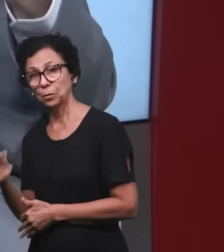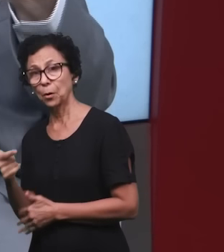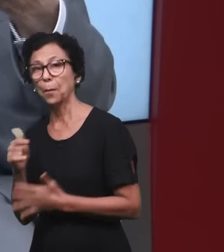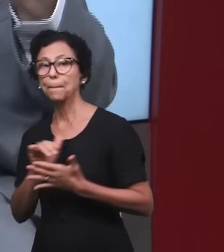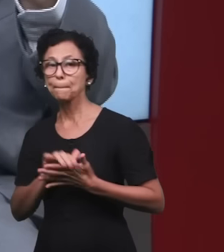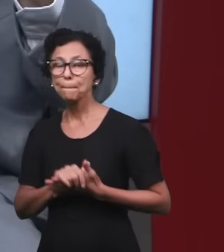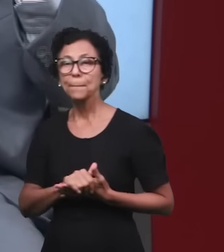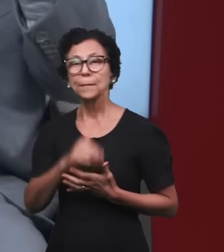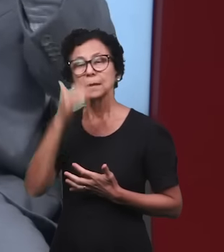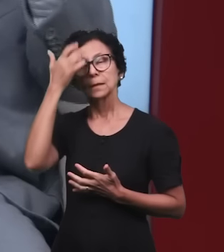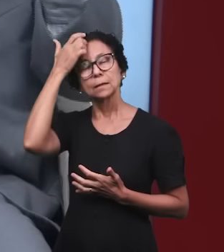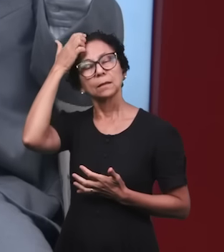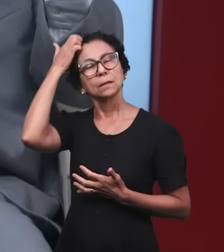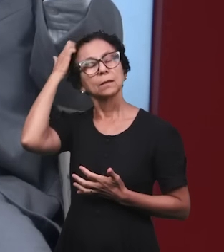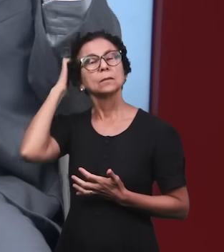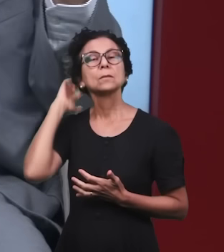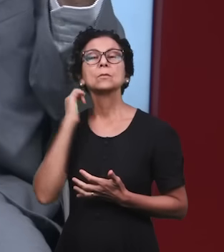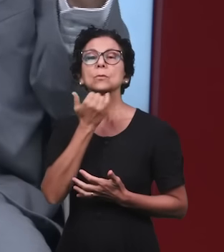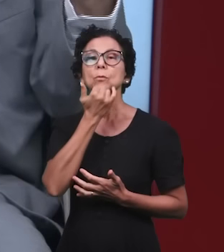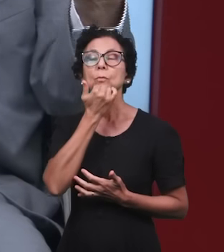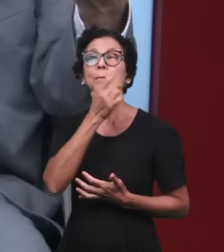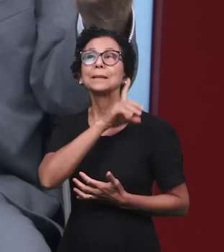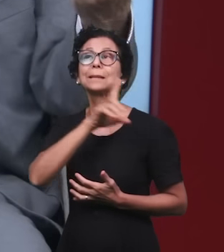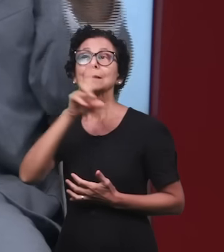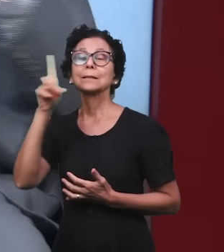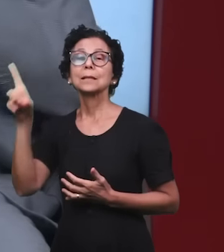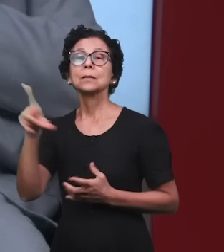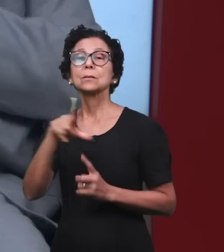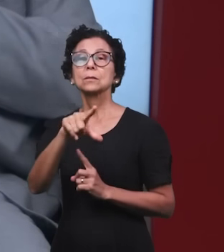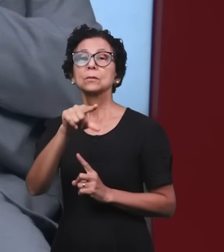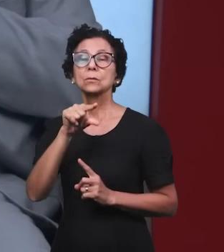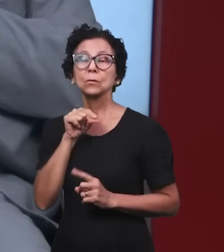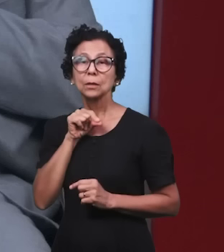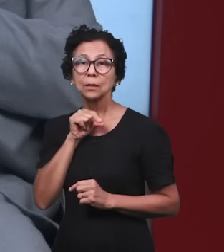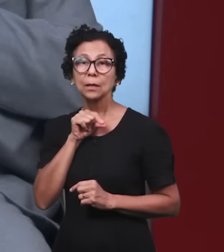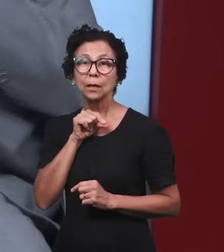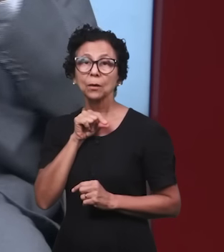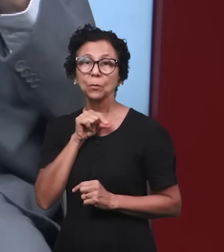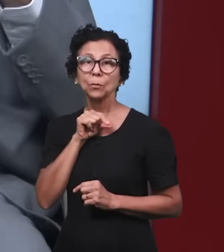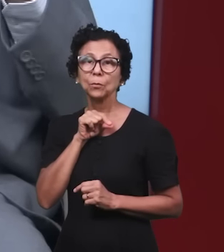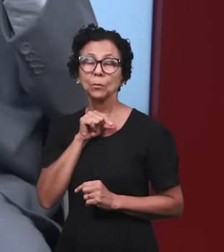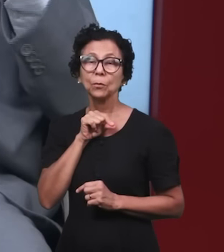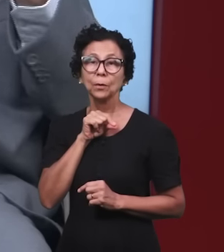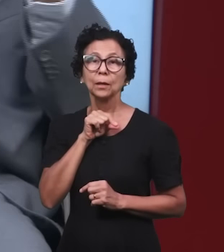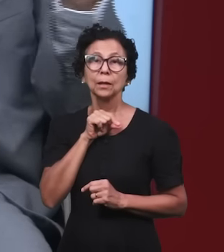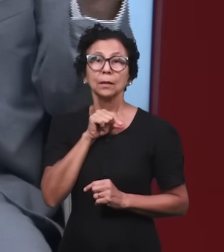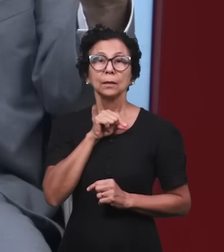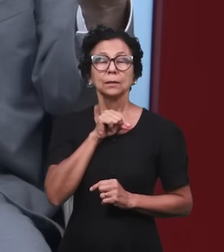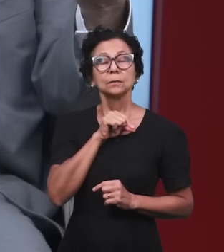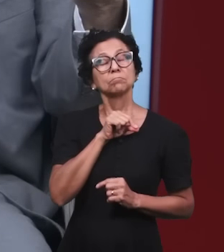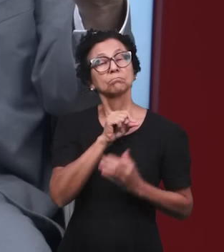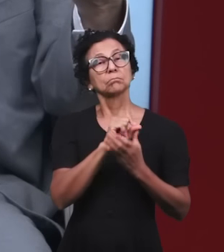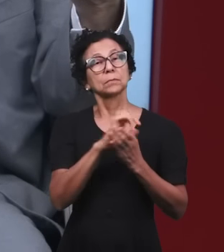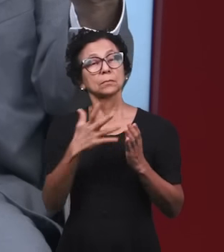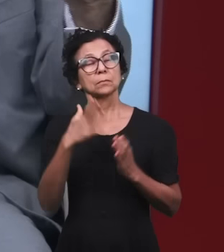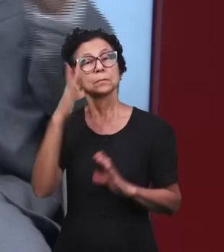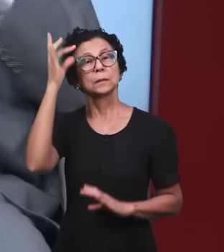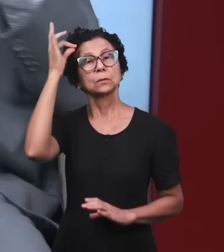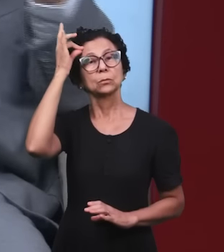velhos, Deus o escolheu como patriarca dos filhos de Israel, mediante critérios